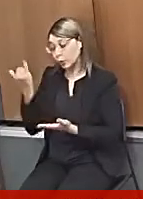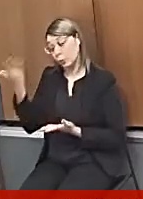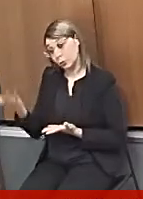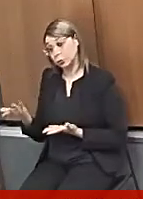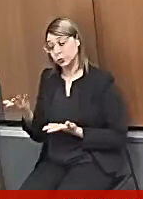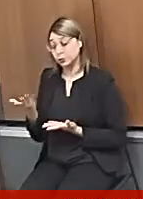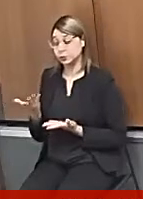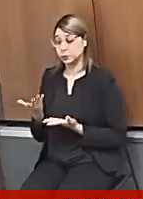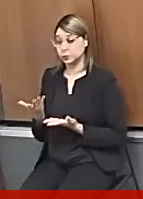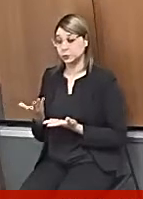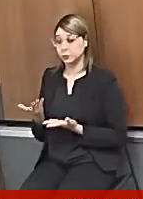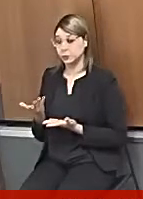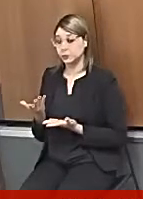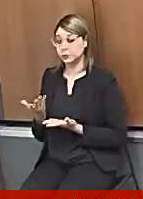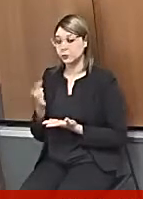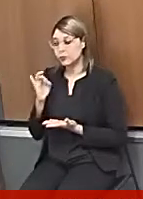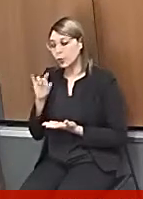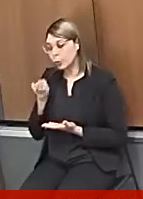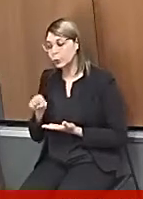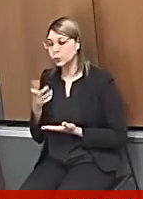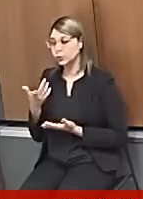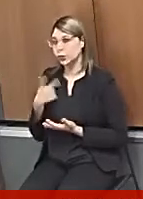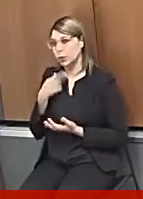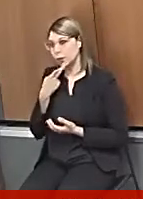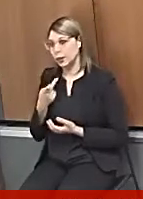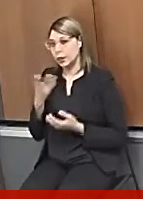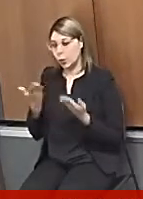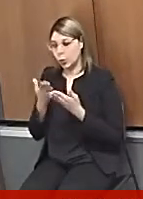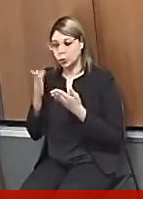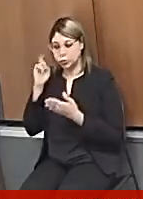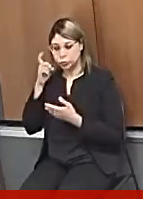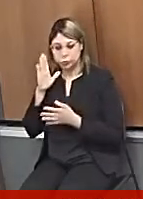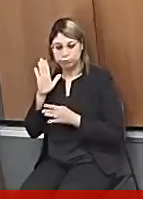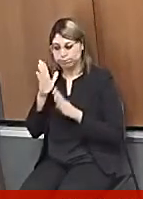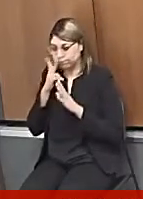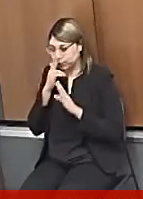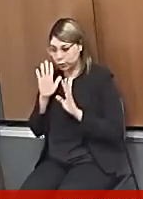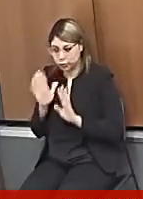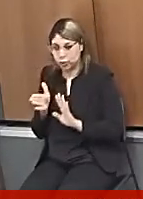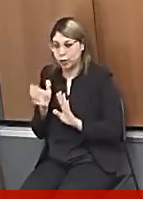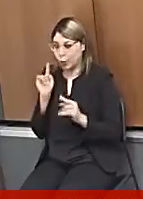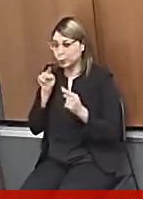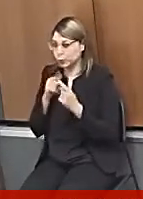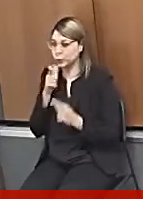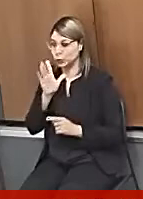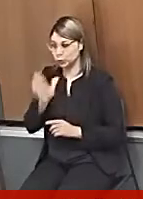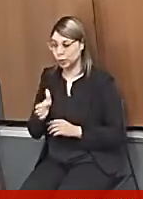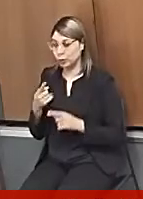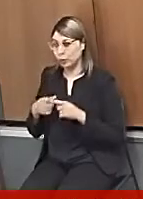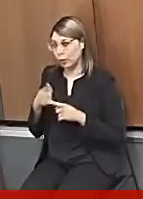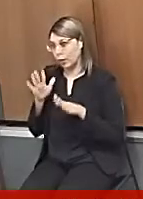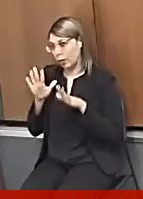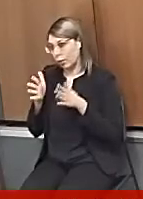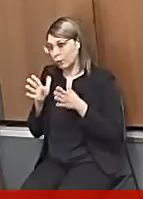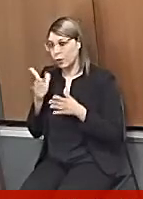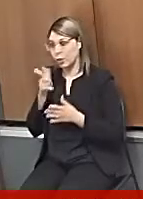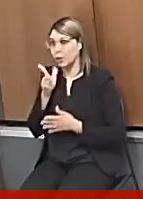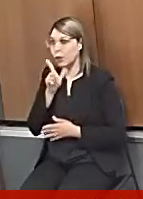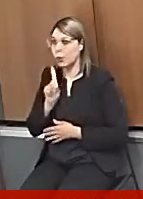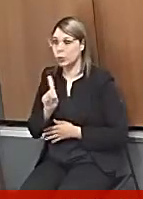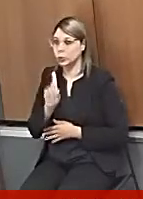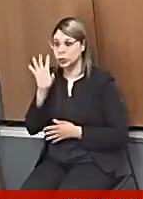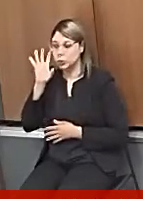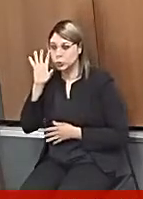nessa só por isso eu diria que essa reunião já cumpriu muito seu propósito porque ainda que não consigamos